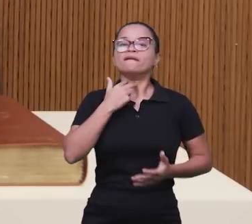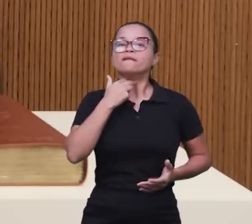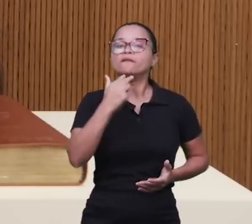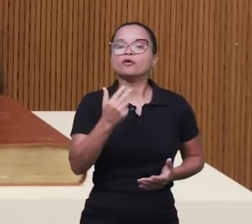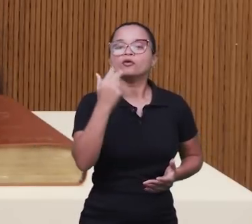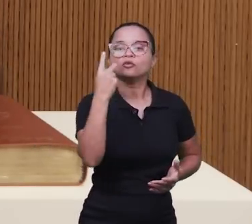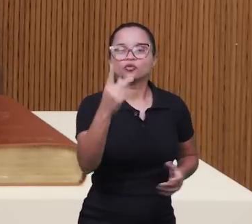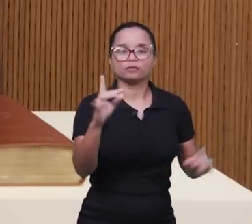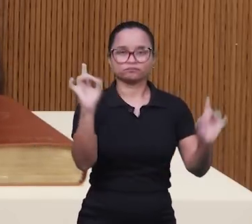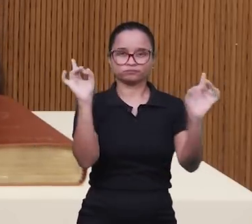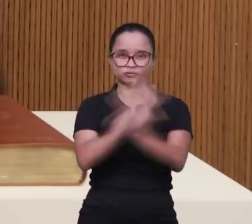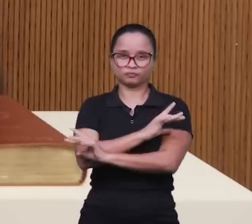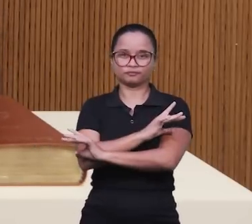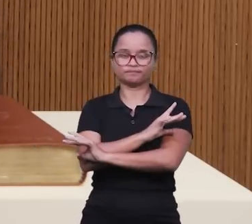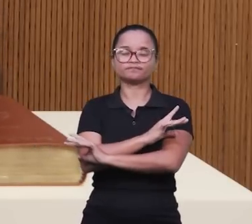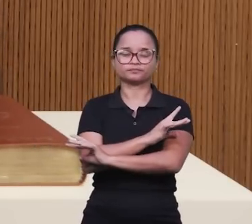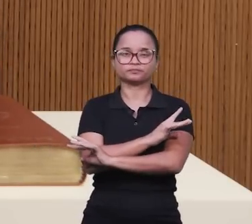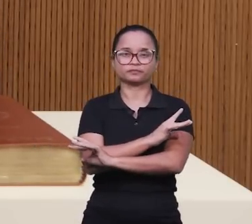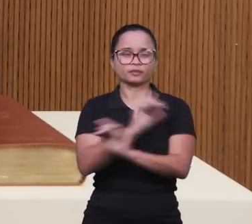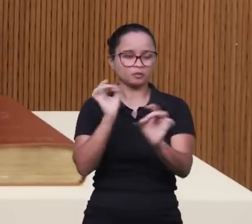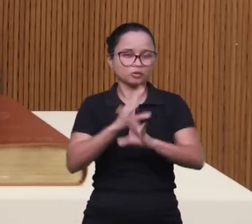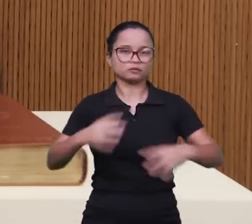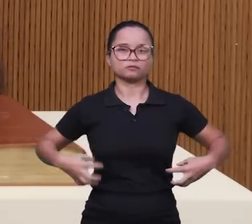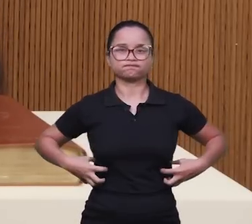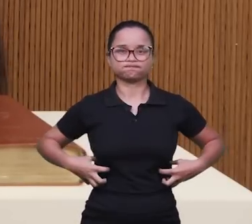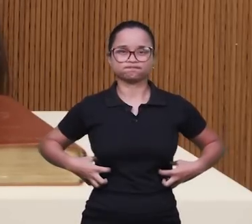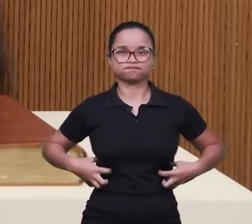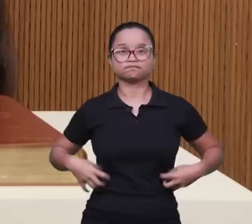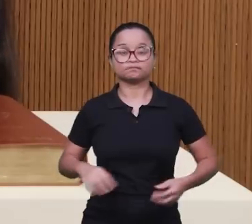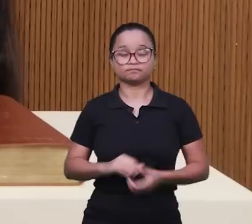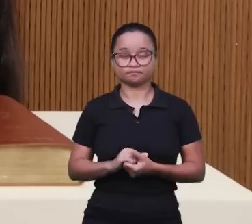sua voz pronta, ativa, acionada.